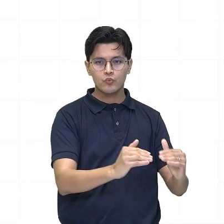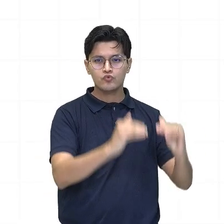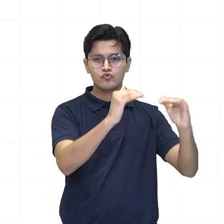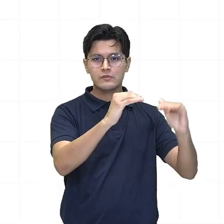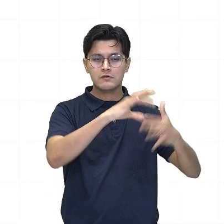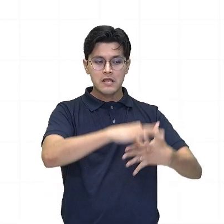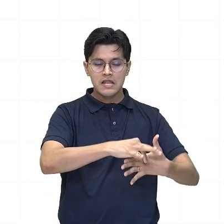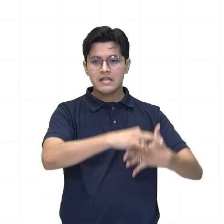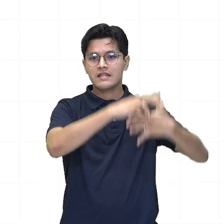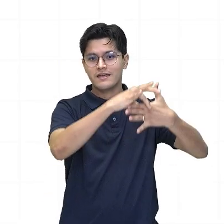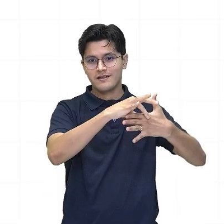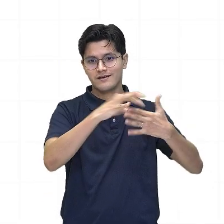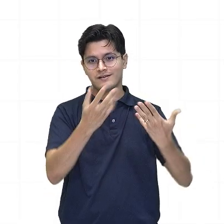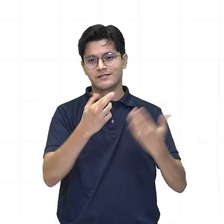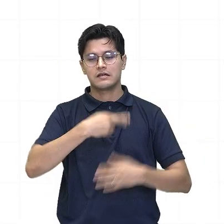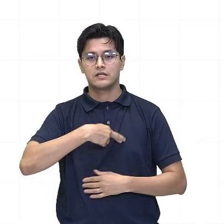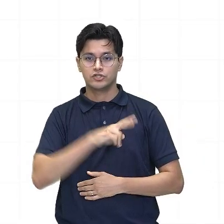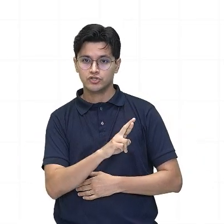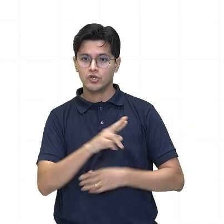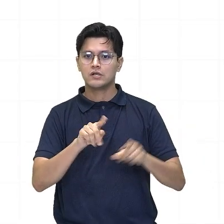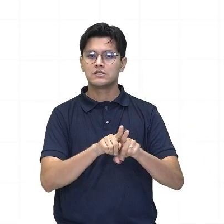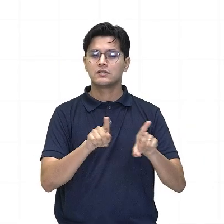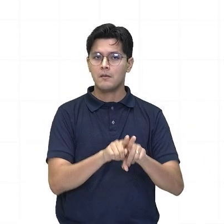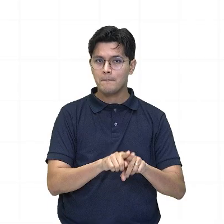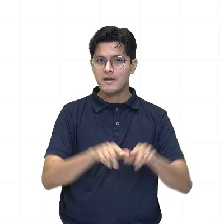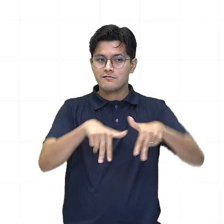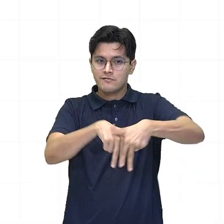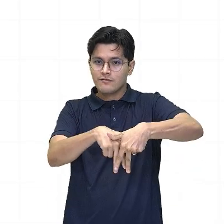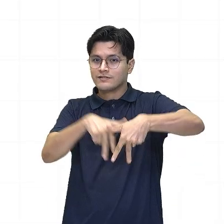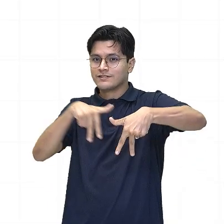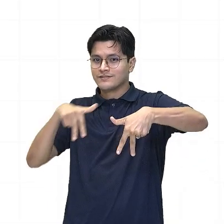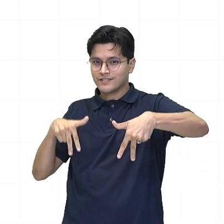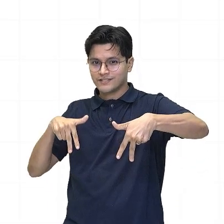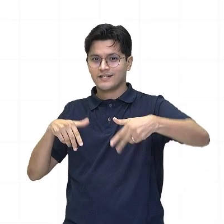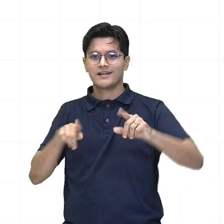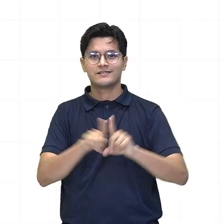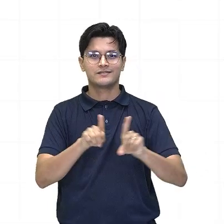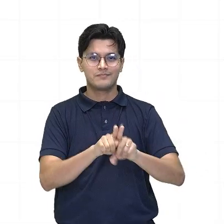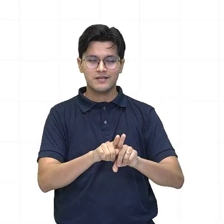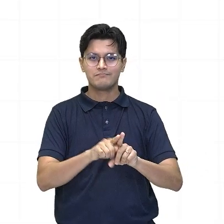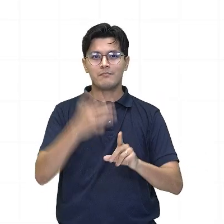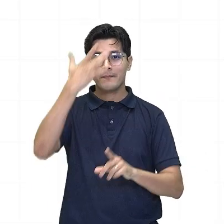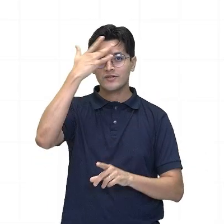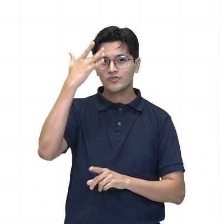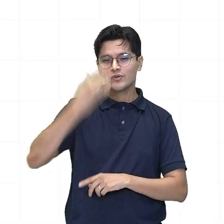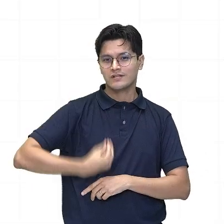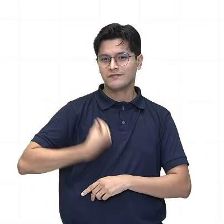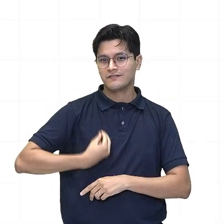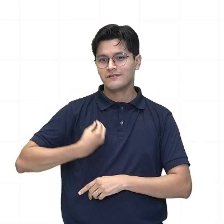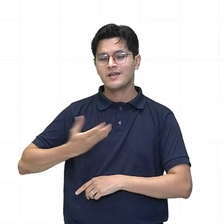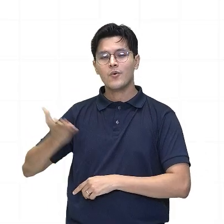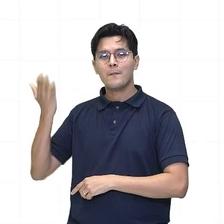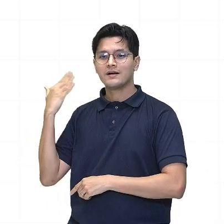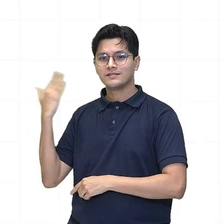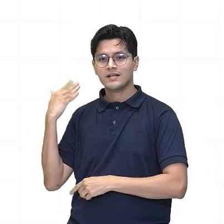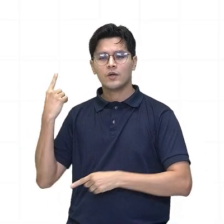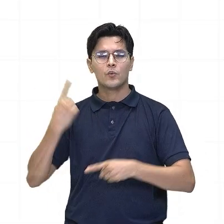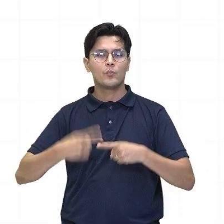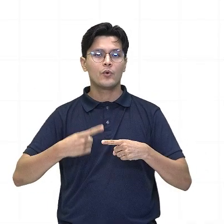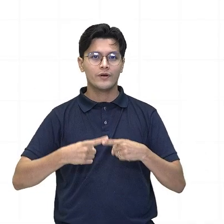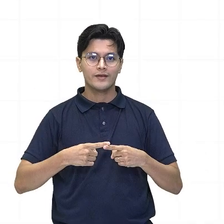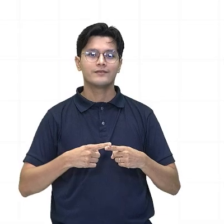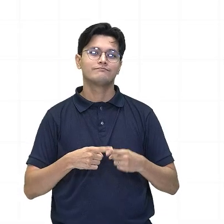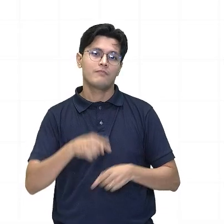aos antepassados, aos ancestrais. Por quê? Porque essas pessoas viveram